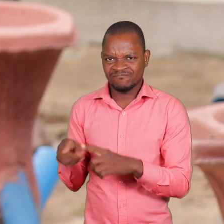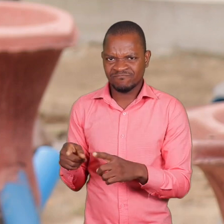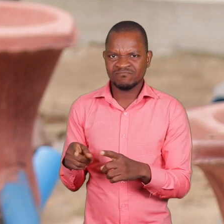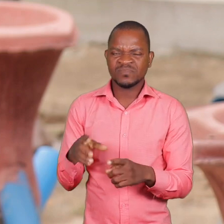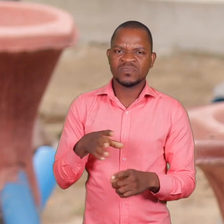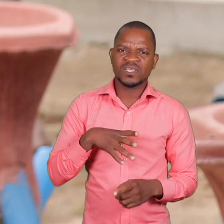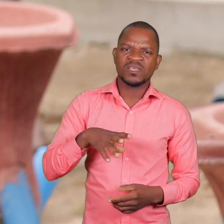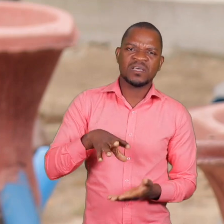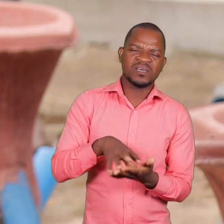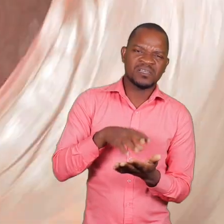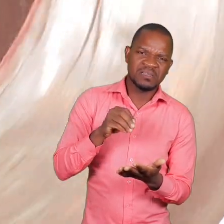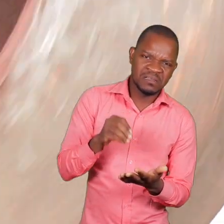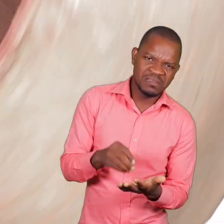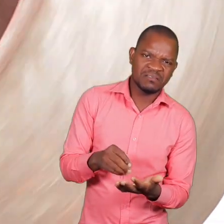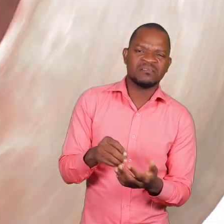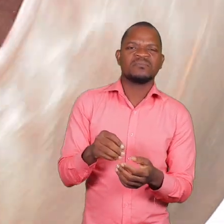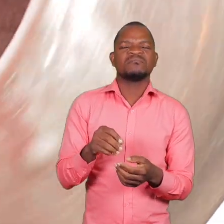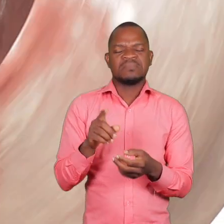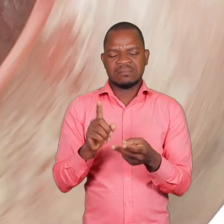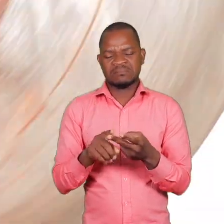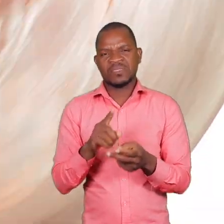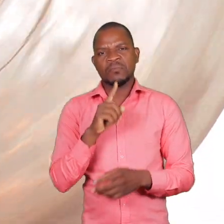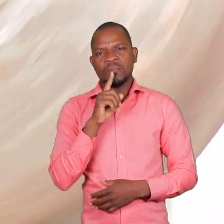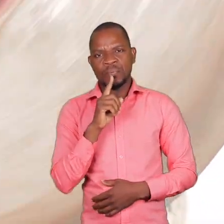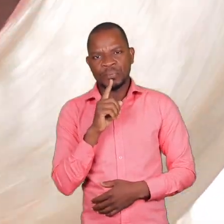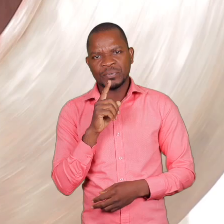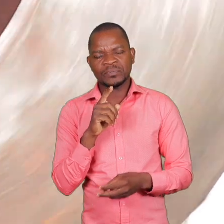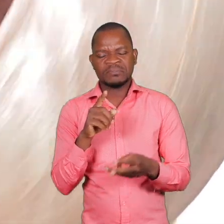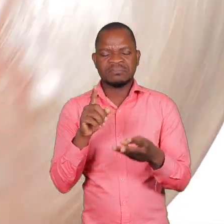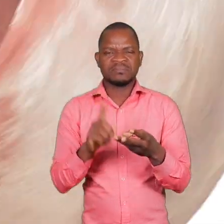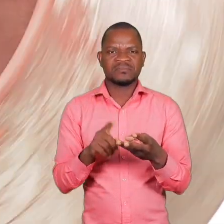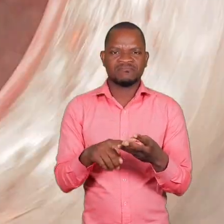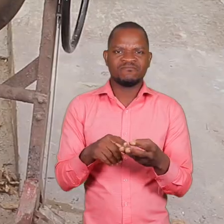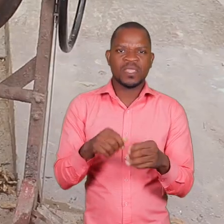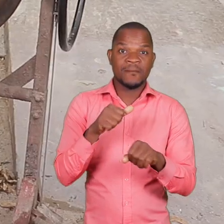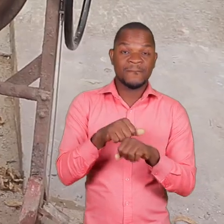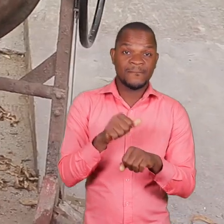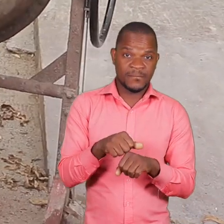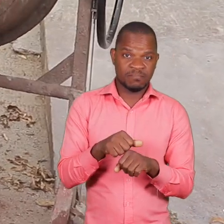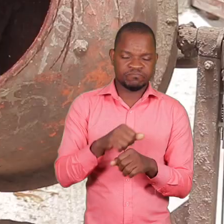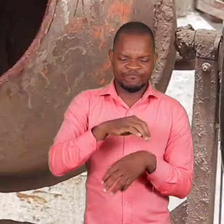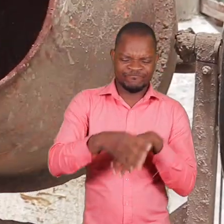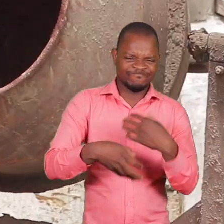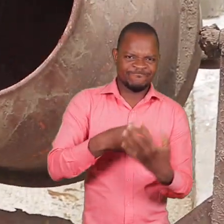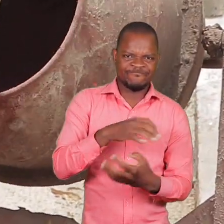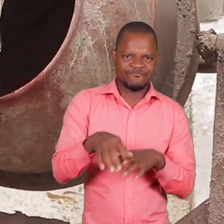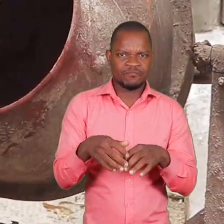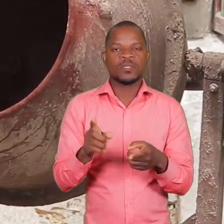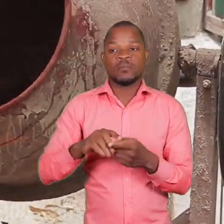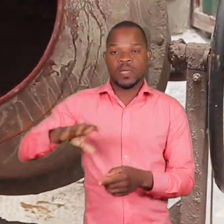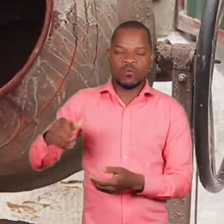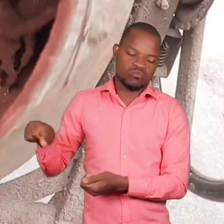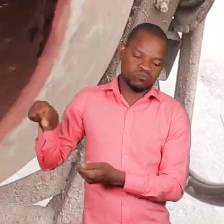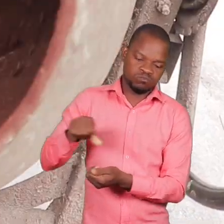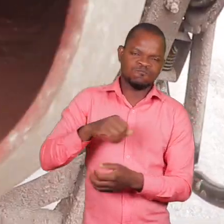misturamos areia, misturamos o cimento e misturamos a pedra. E tudo isto misturamos também com a